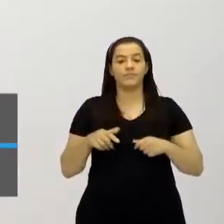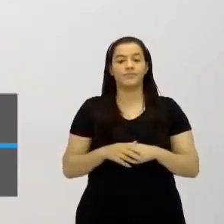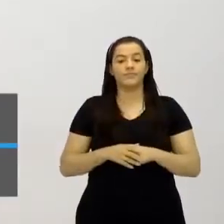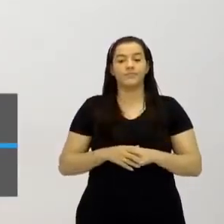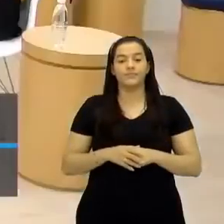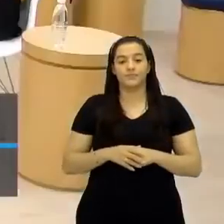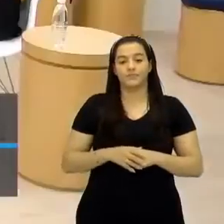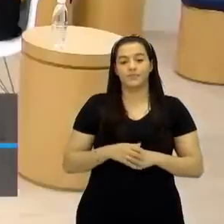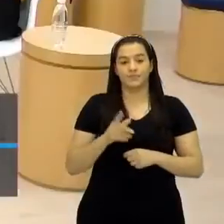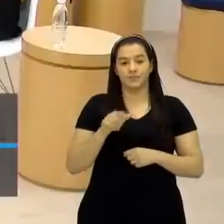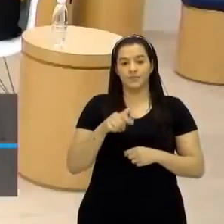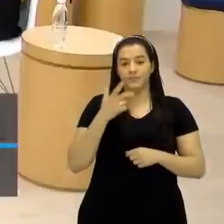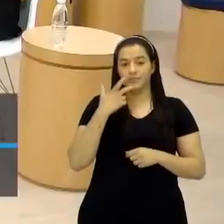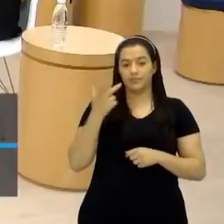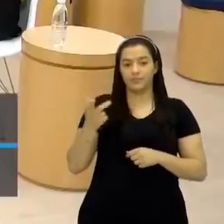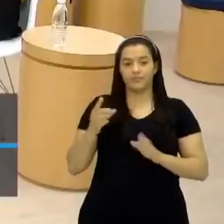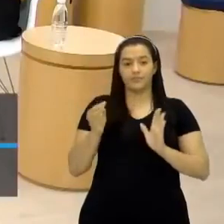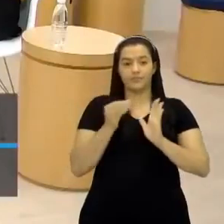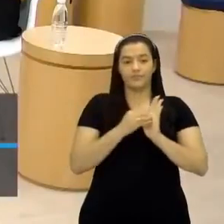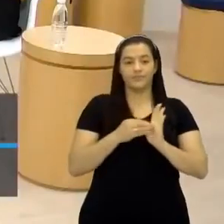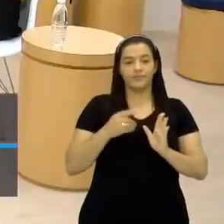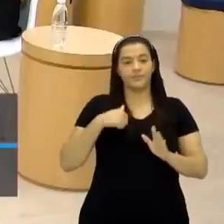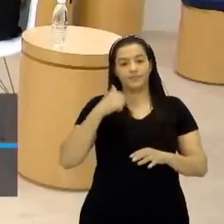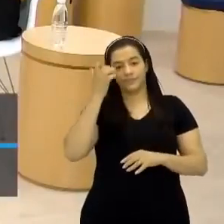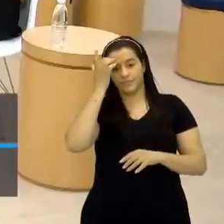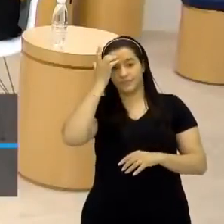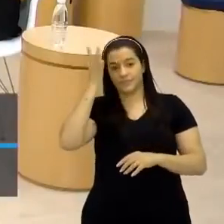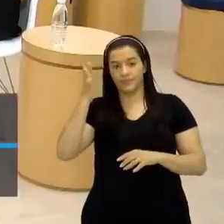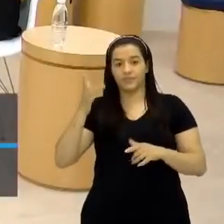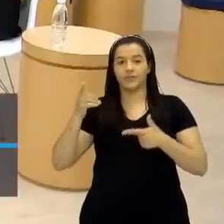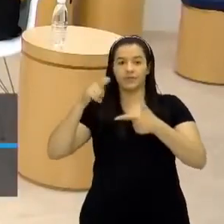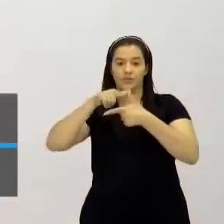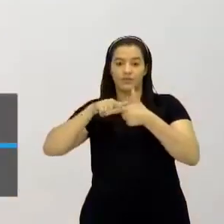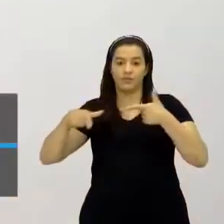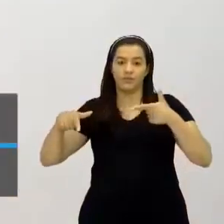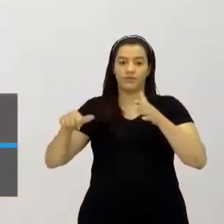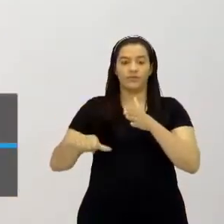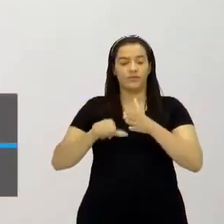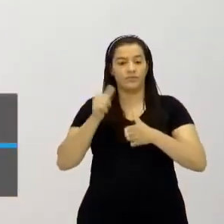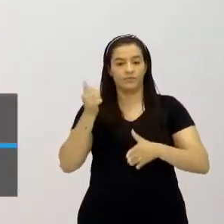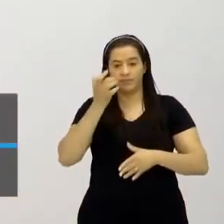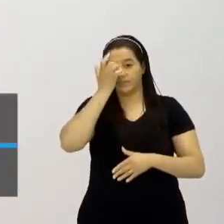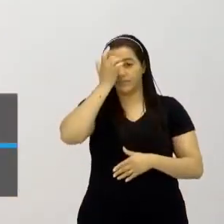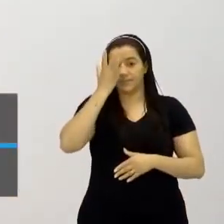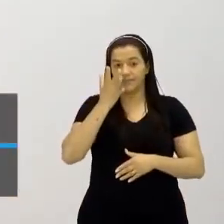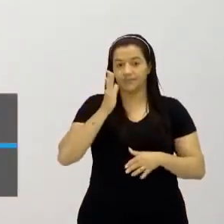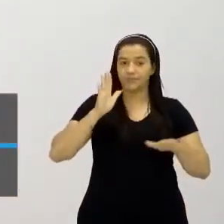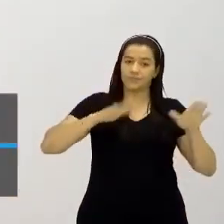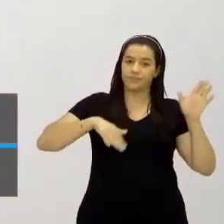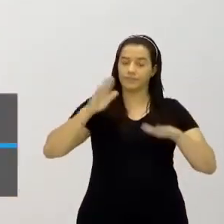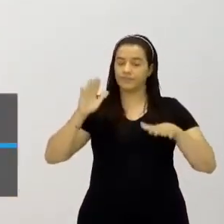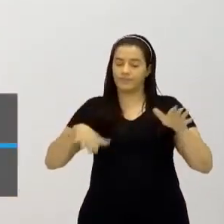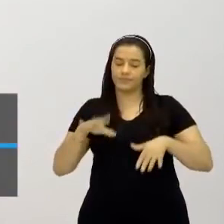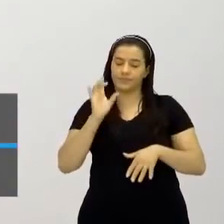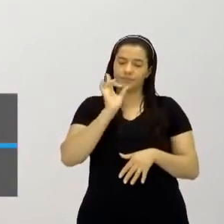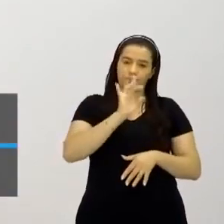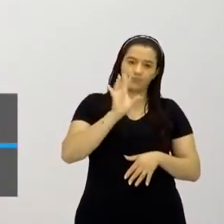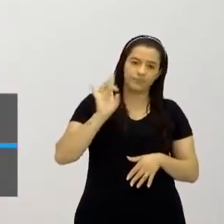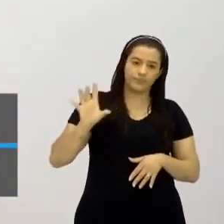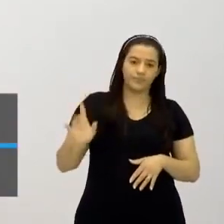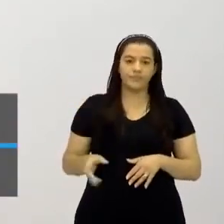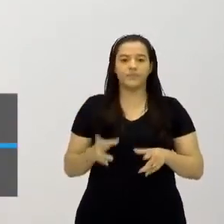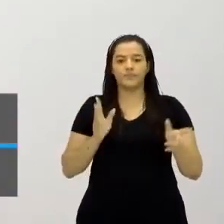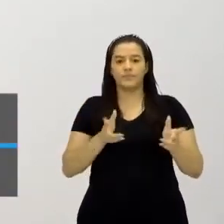Teve até um aluninho que falou aí, né? É que fica mais fácil dividir primeiro, né? Isso. Gente, essa é uma questão de percepção, né?